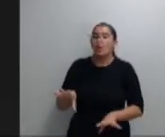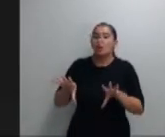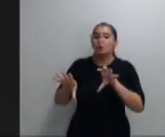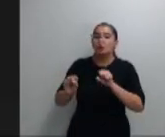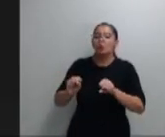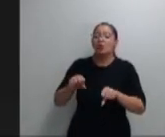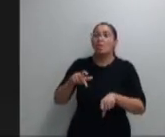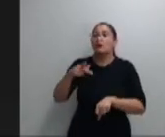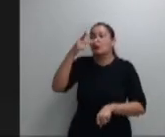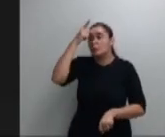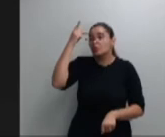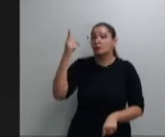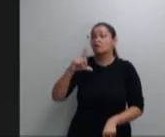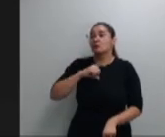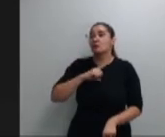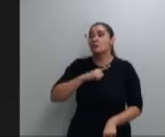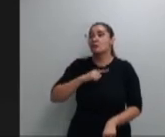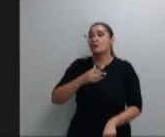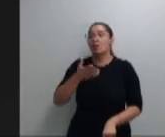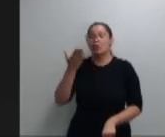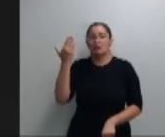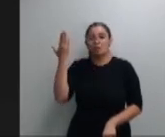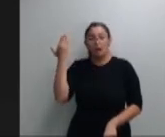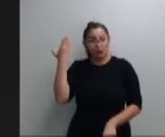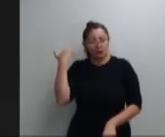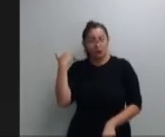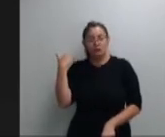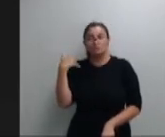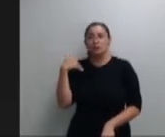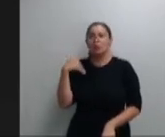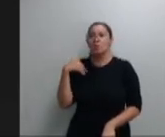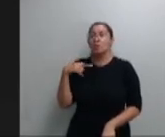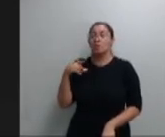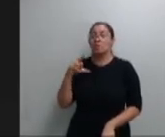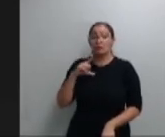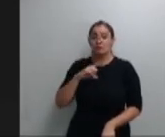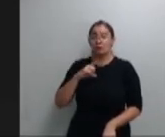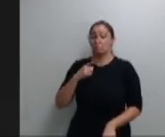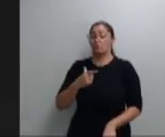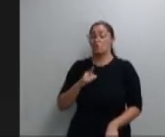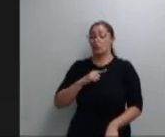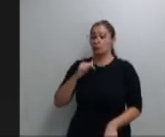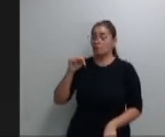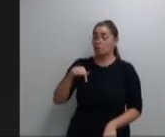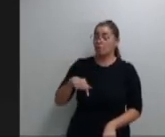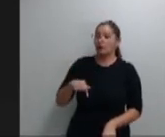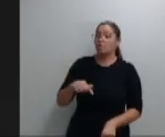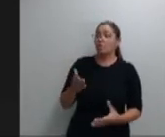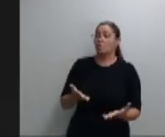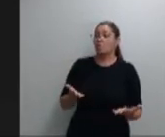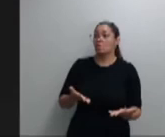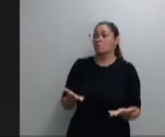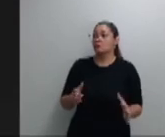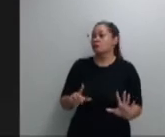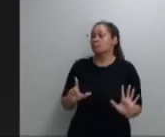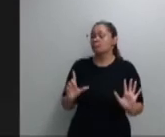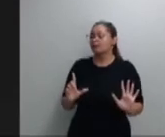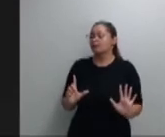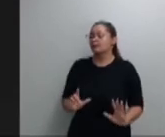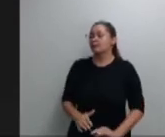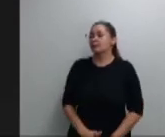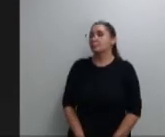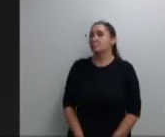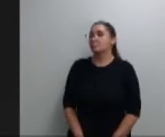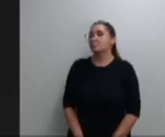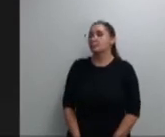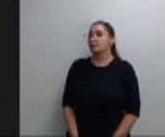candidato tinha lá atrás e não os que ele adquiriu desse interregno eu não compreendi